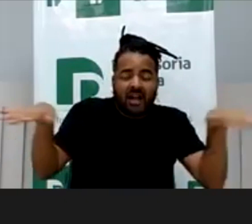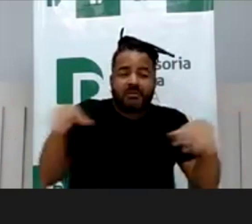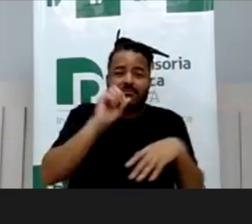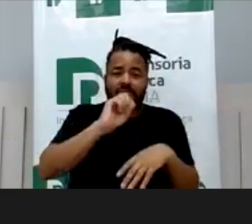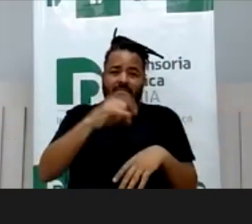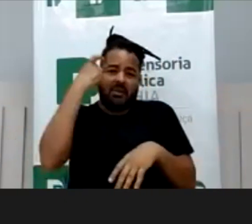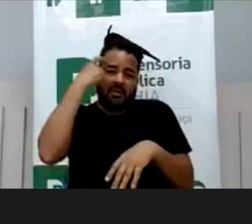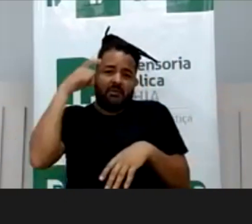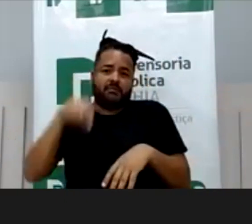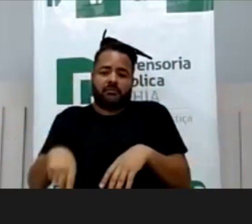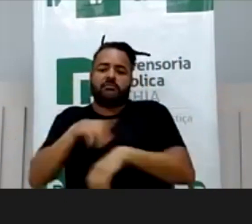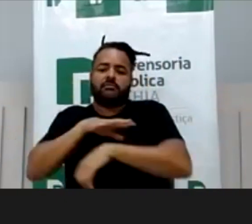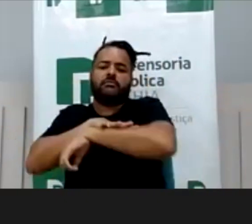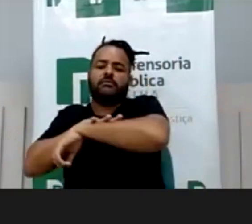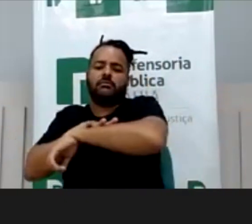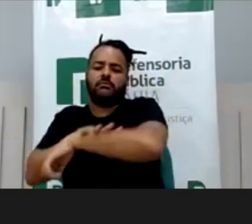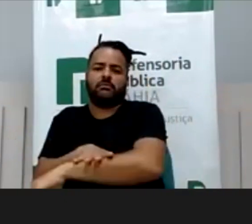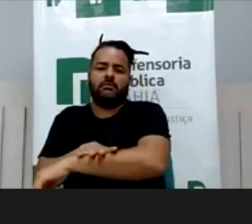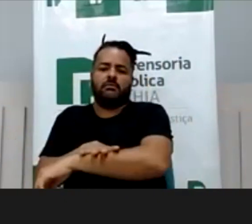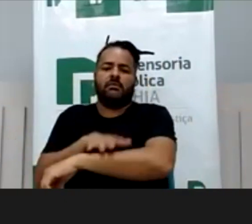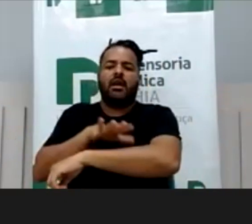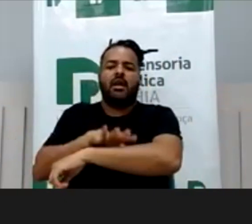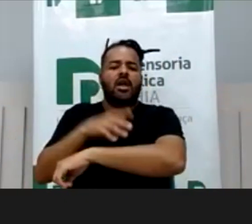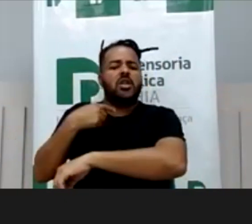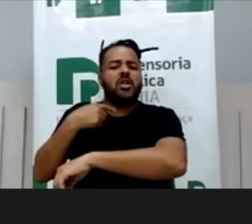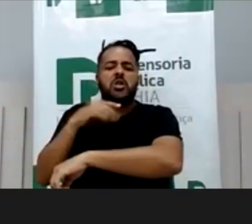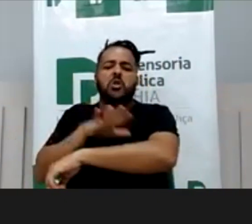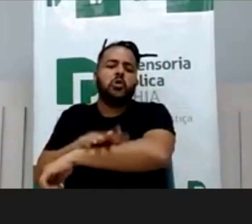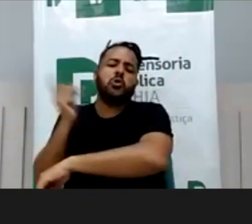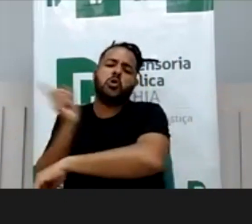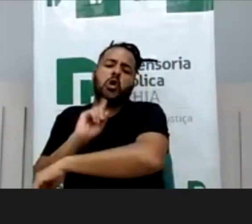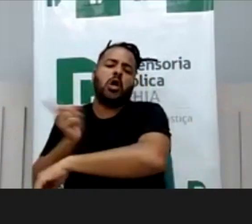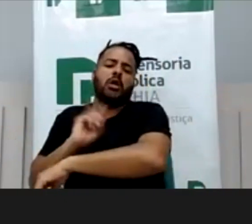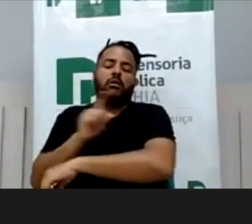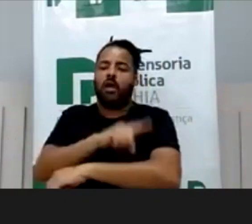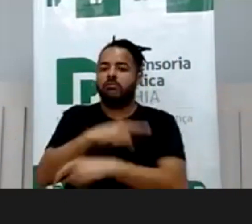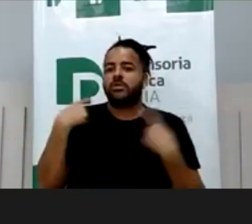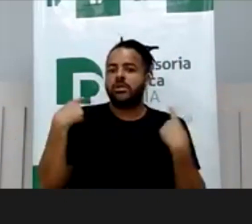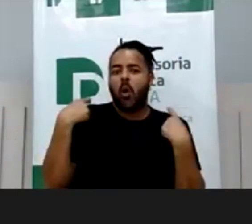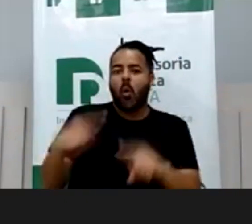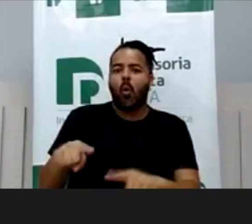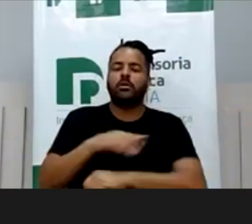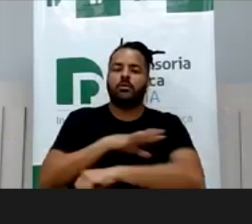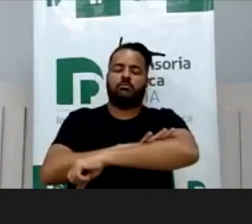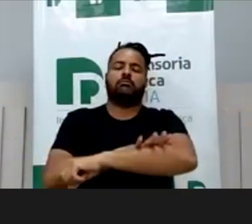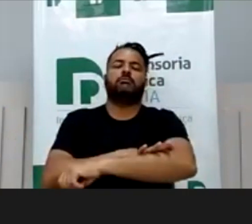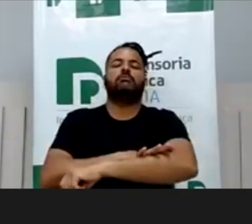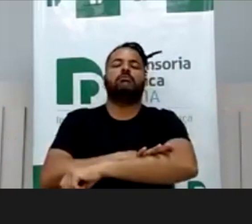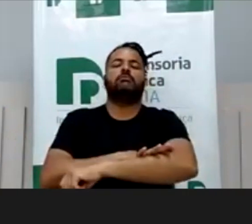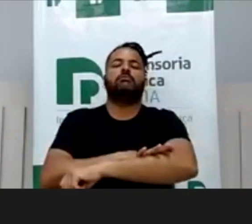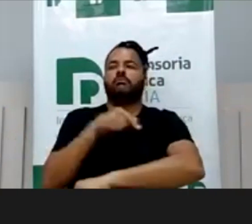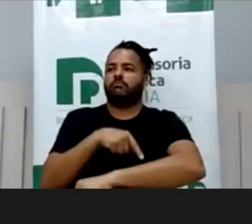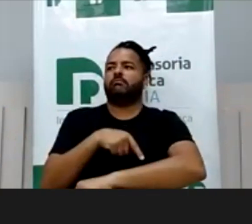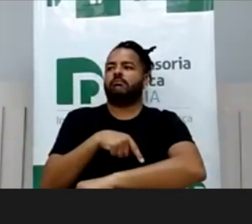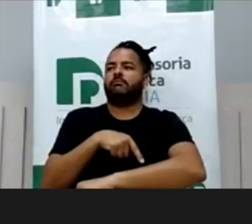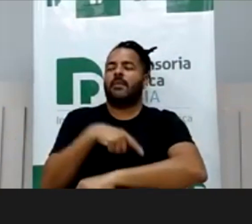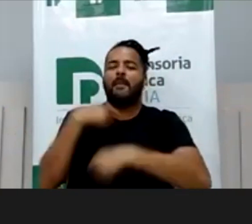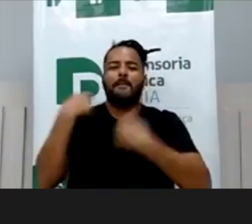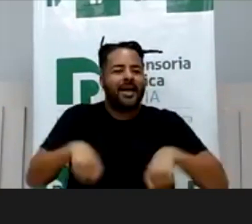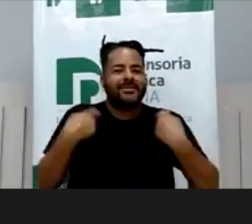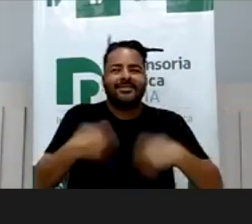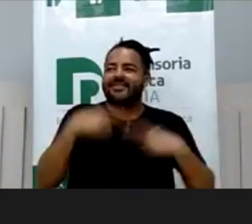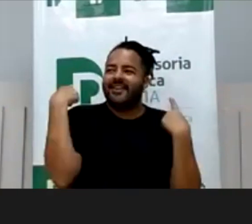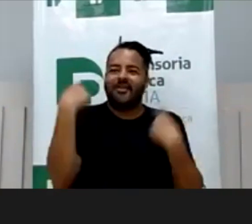racista, ser antirracista, a gente levou o presidente da nossa comissão de igualdade racial, o professor Leonardo Mendes, que vai estar no congresso falando de